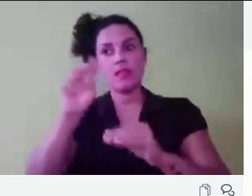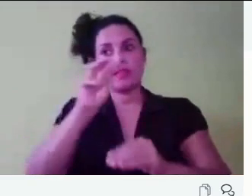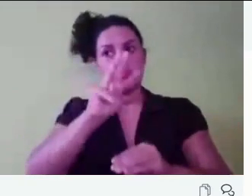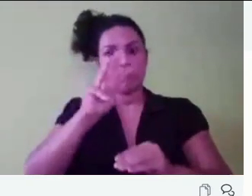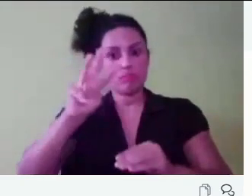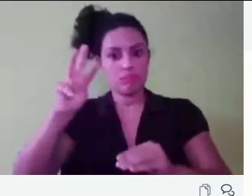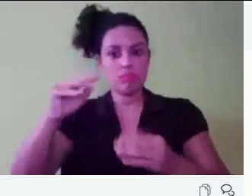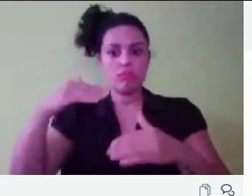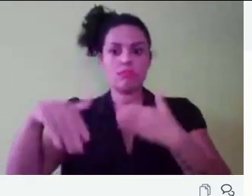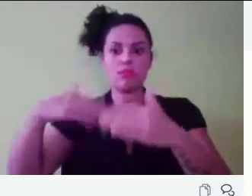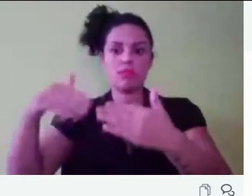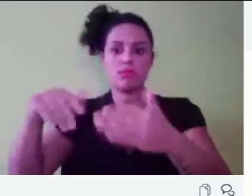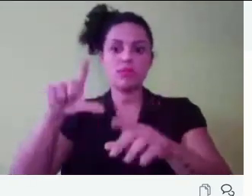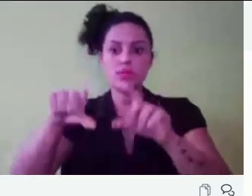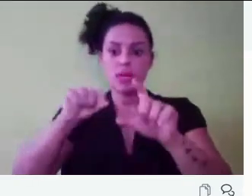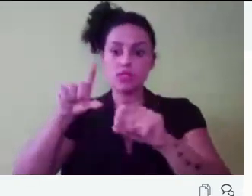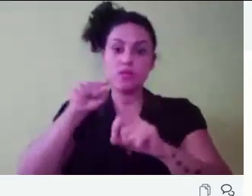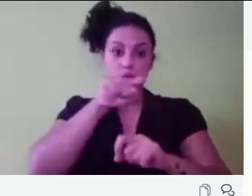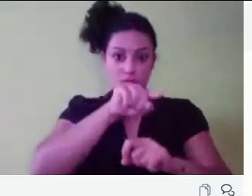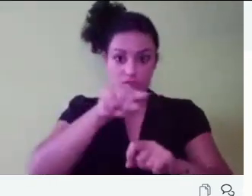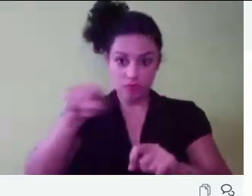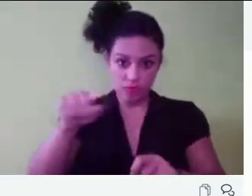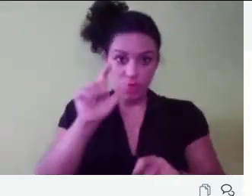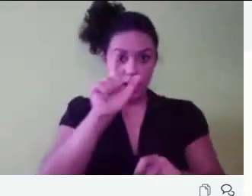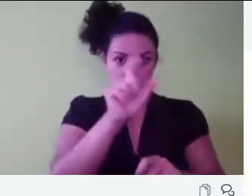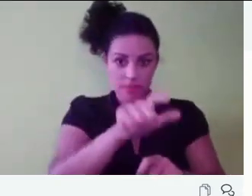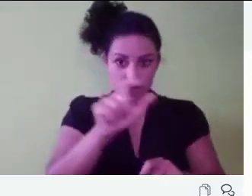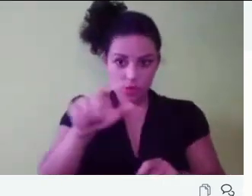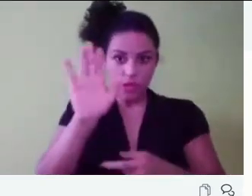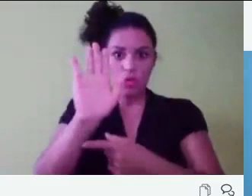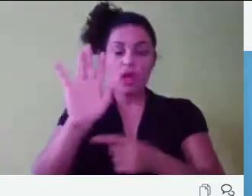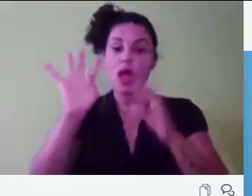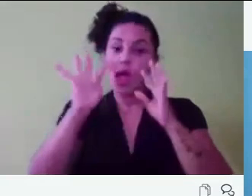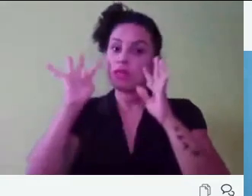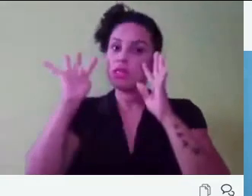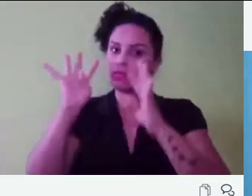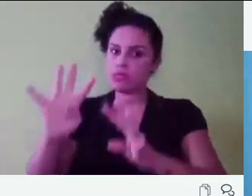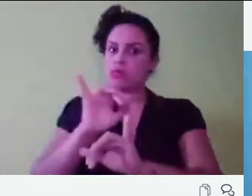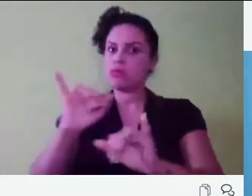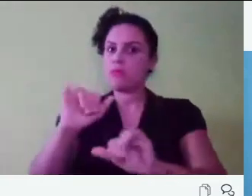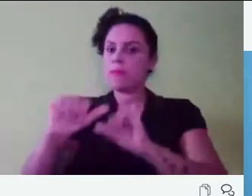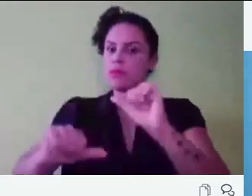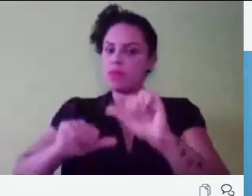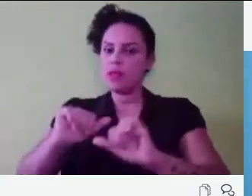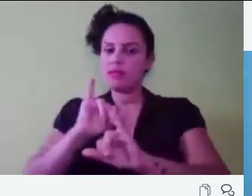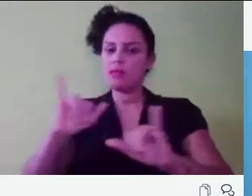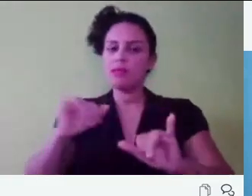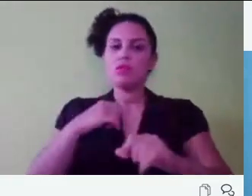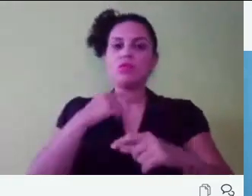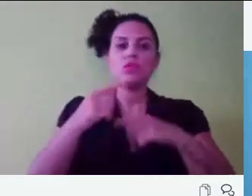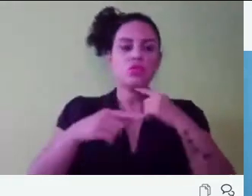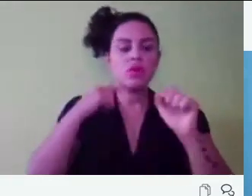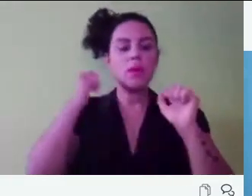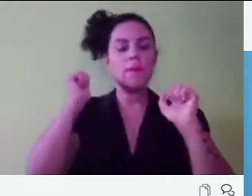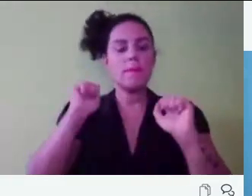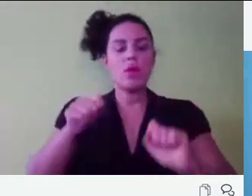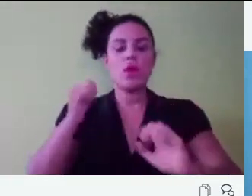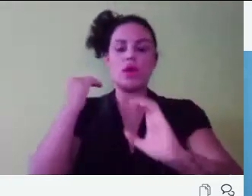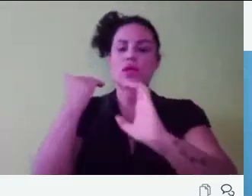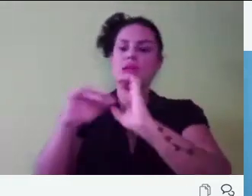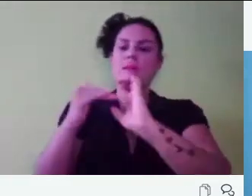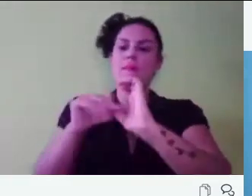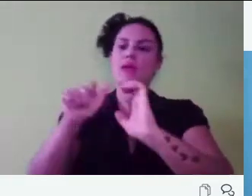os candidatos fiquem atentos às publicações e qualquer dúvida, só direcionar ao e-mail da seleção